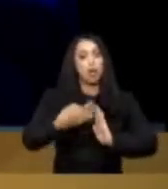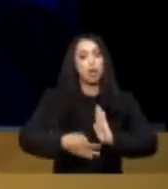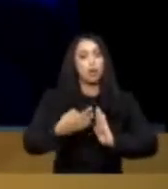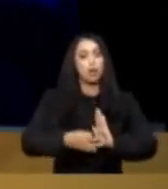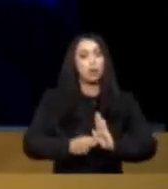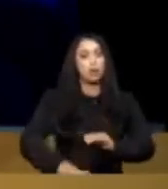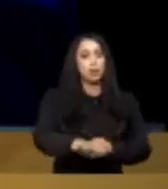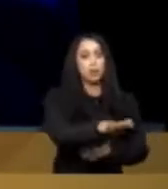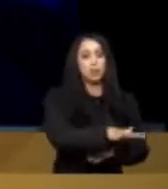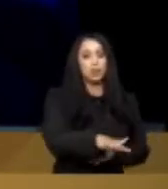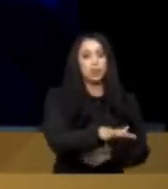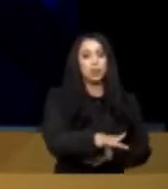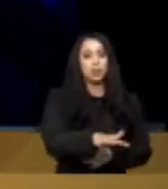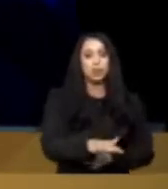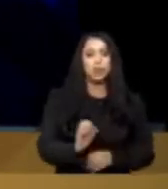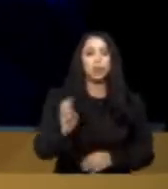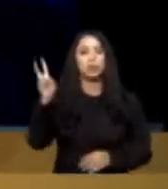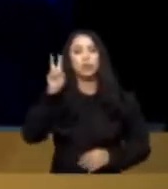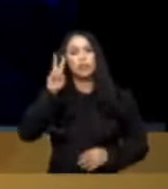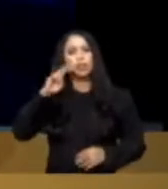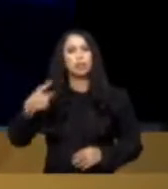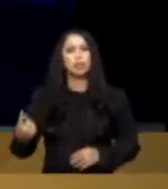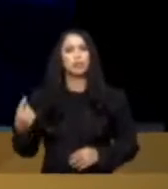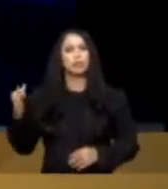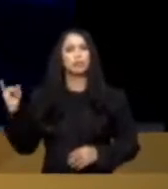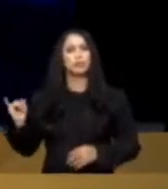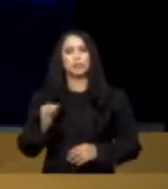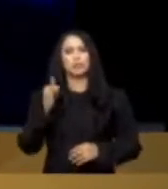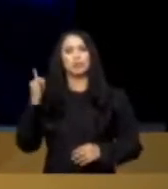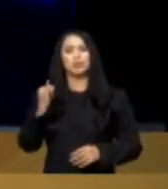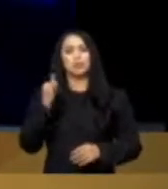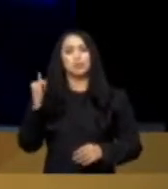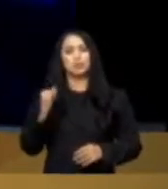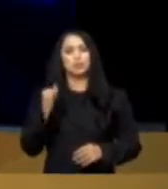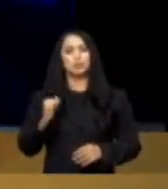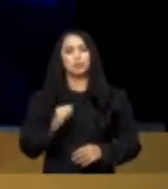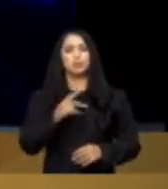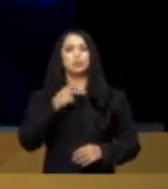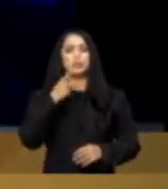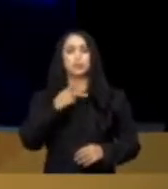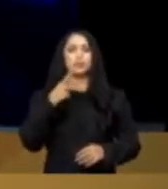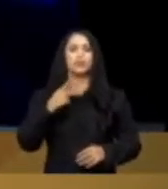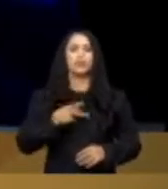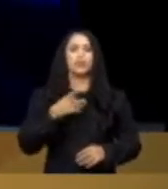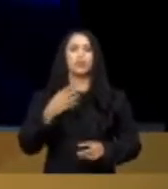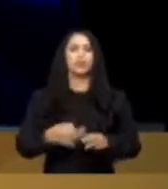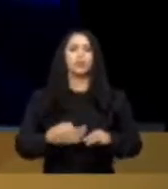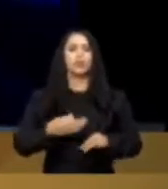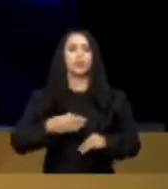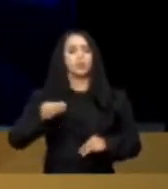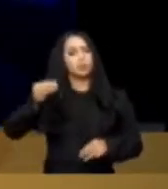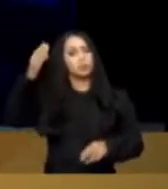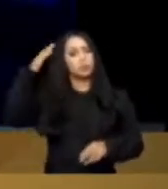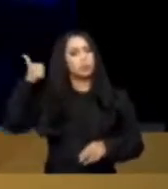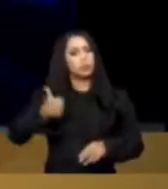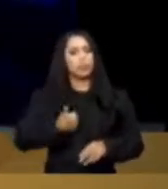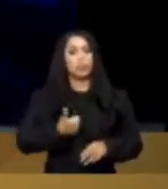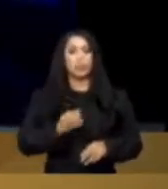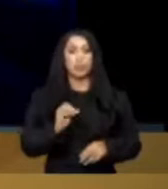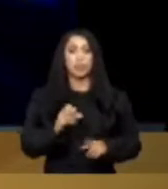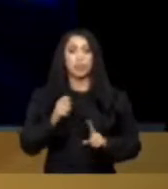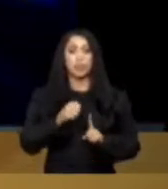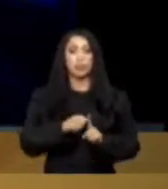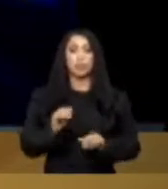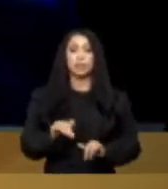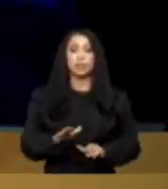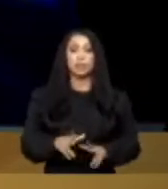fecho aspas. Recordo as importantes palavras de Vossa Excelência, ministro Fux, no último dia 10 de setembro,